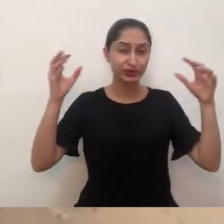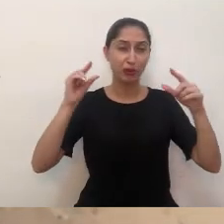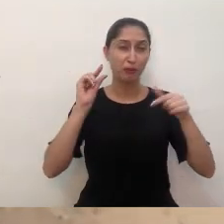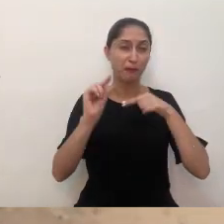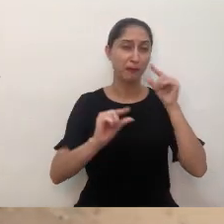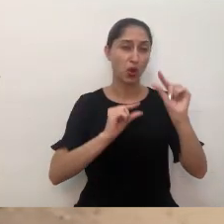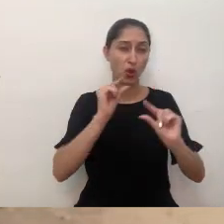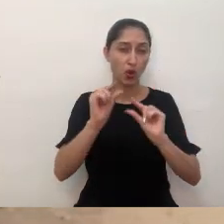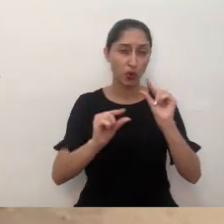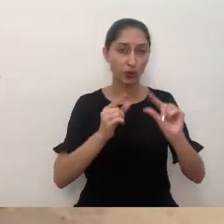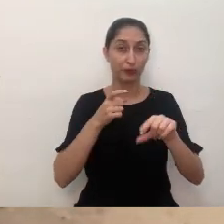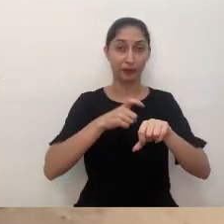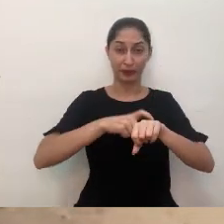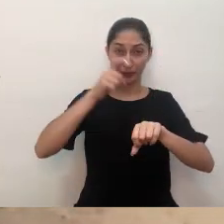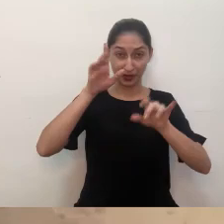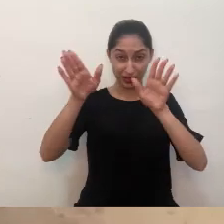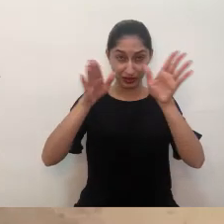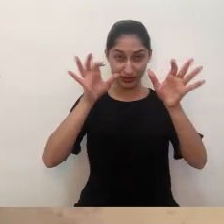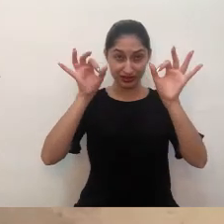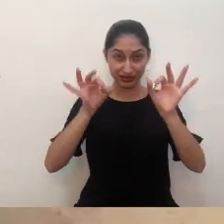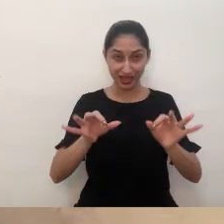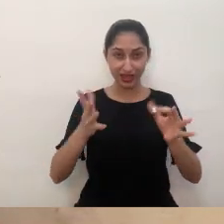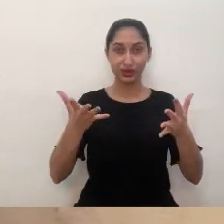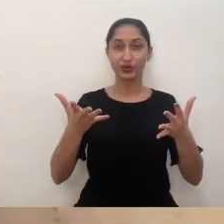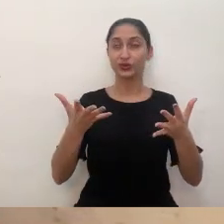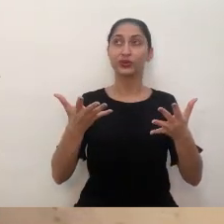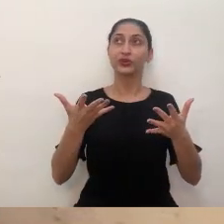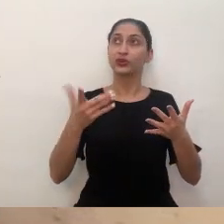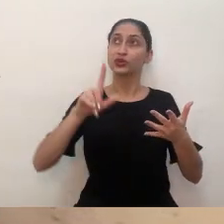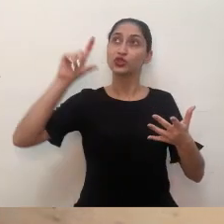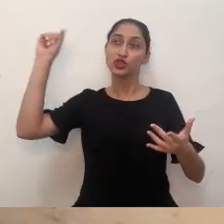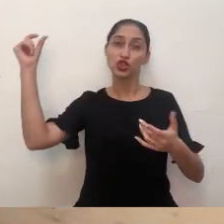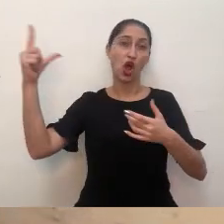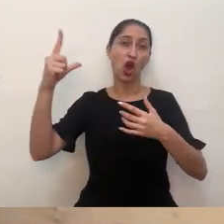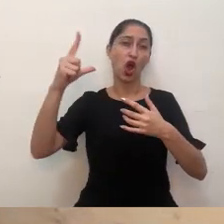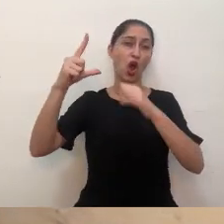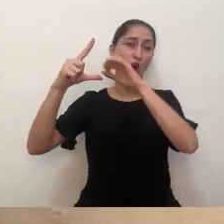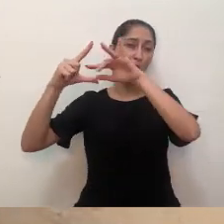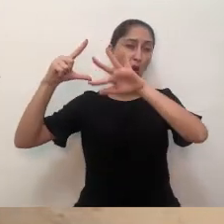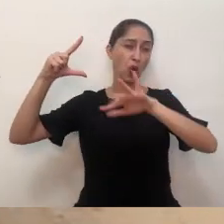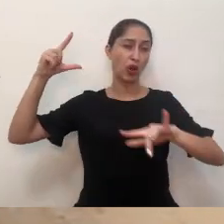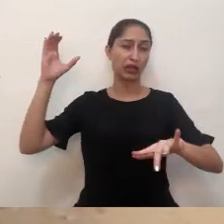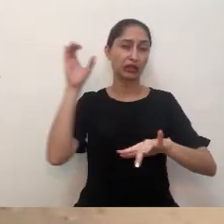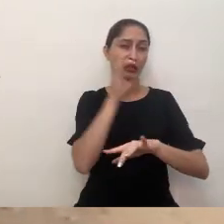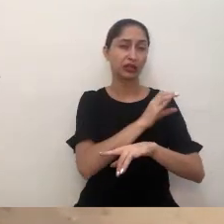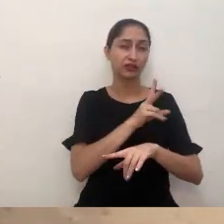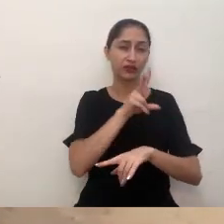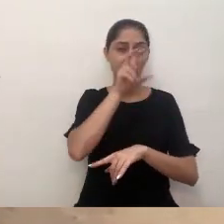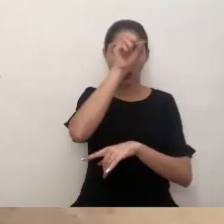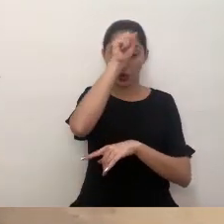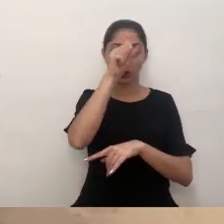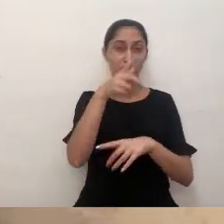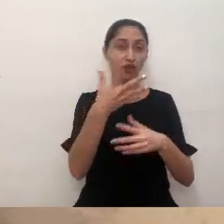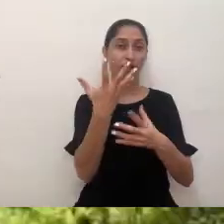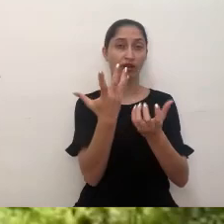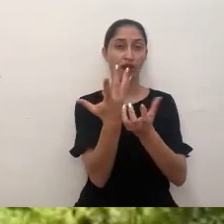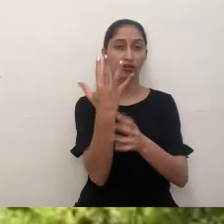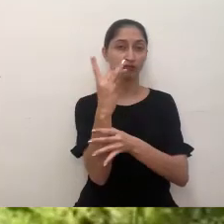está na florada, a gente perde tudo com o sol, porque o sol aqui é muito quente e a planta acaba não